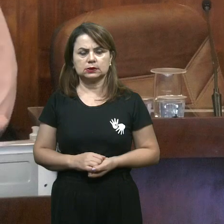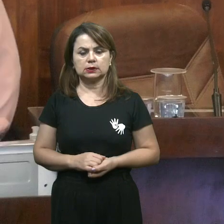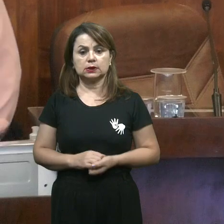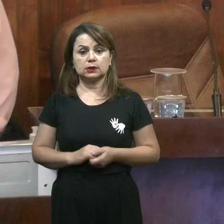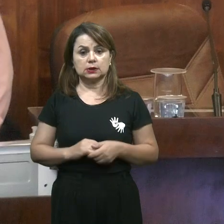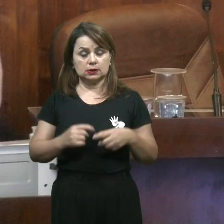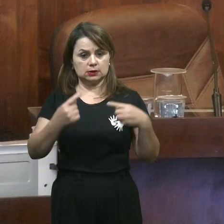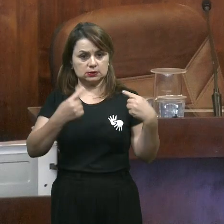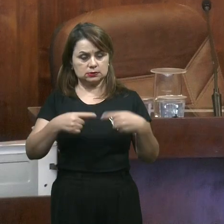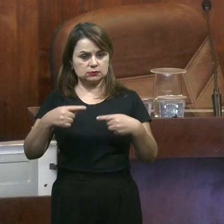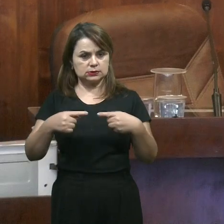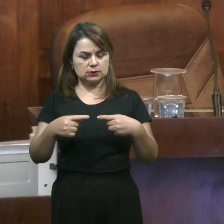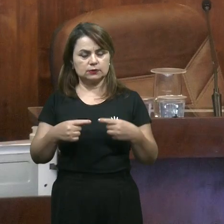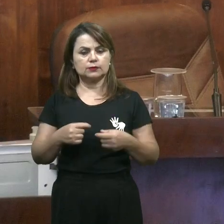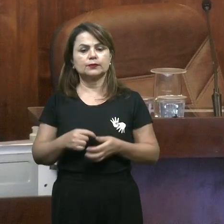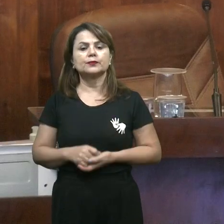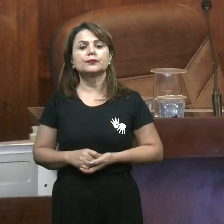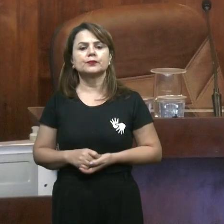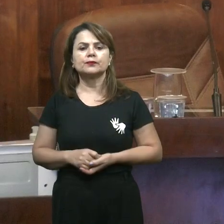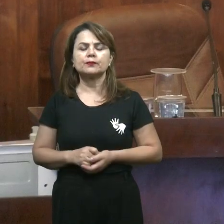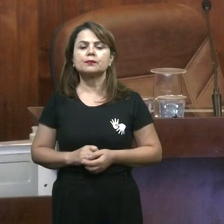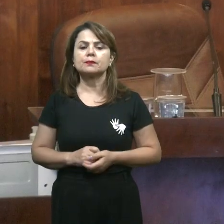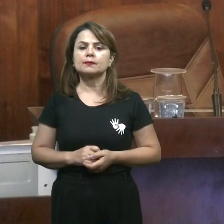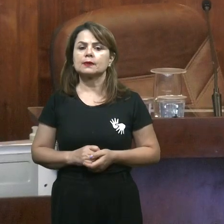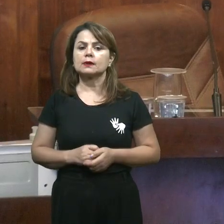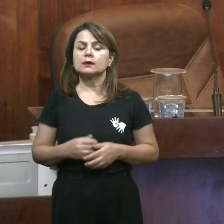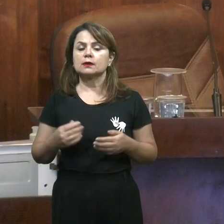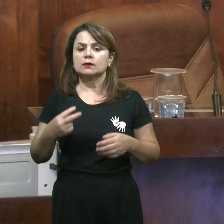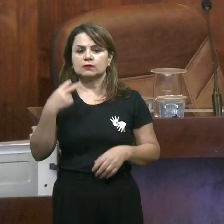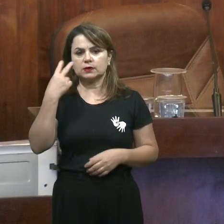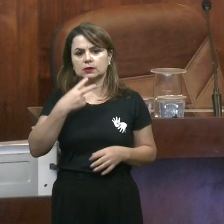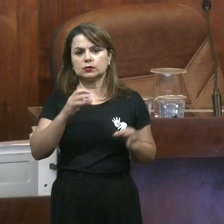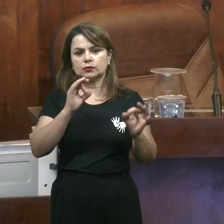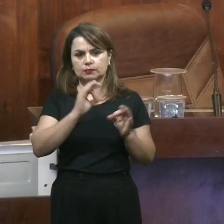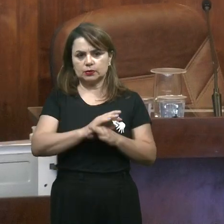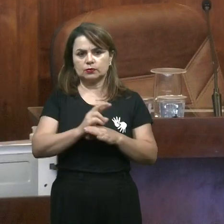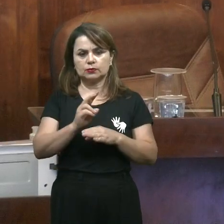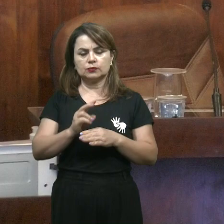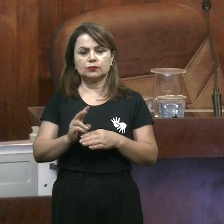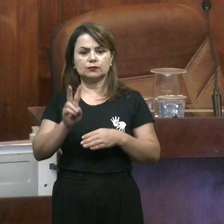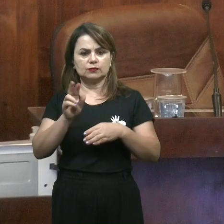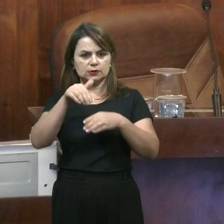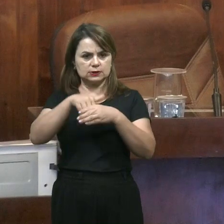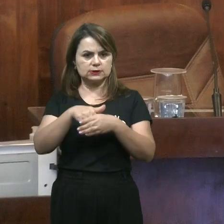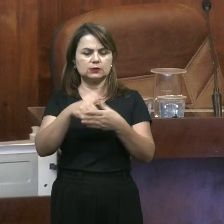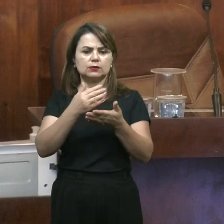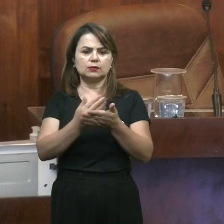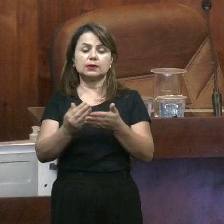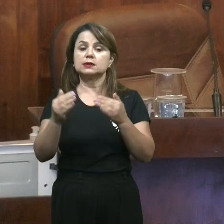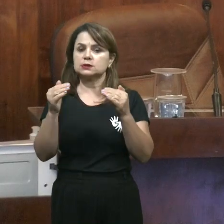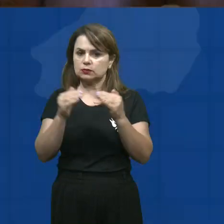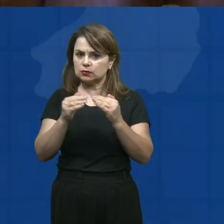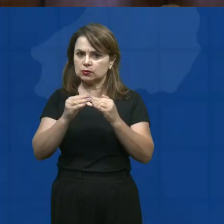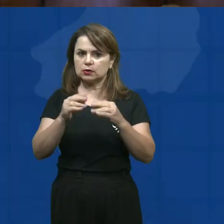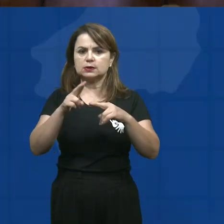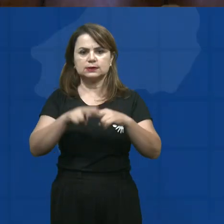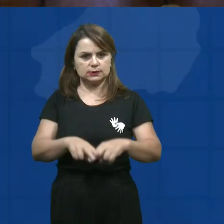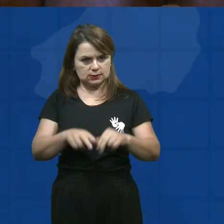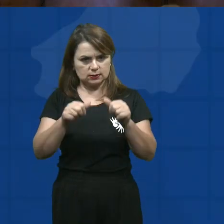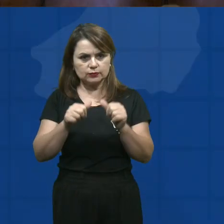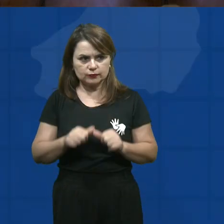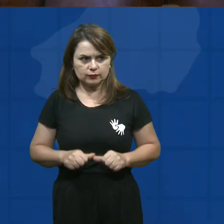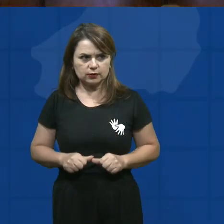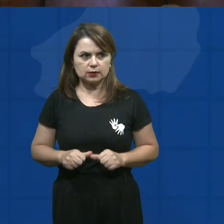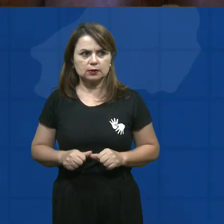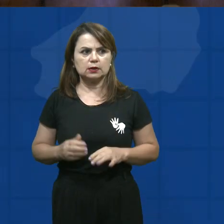Em discussão, o requerimento. Não havendo vereadores inscritos, está em discussão, está em votação. Os vereadores que estão favoráveis, permaneçam como se encontram.